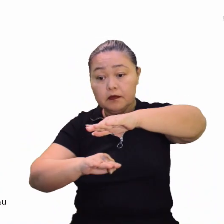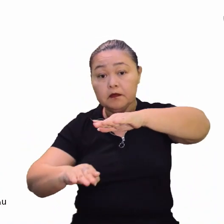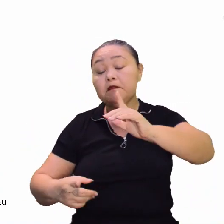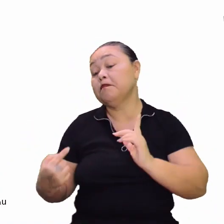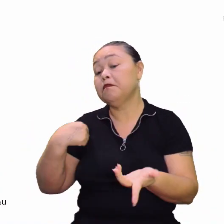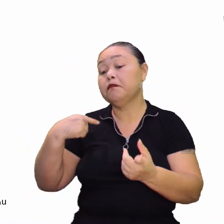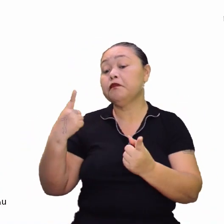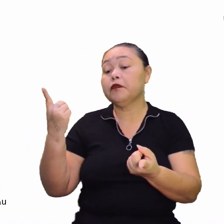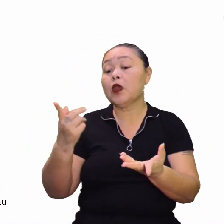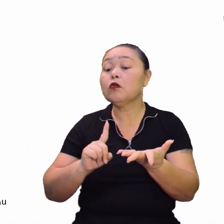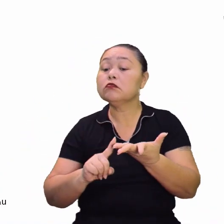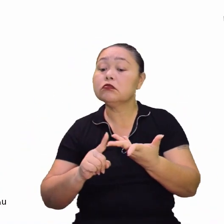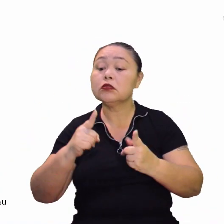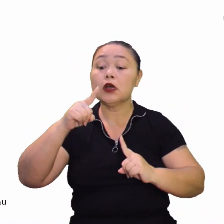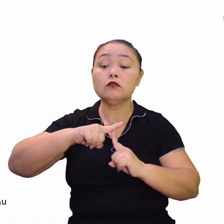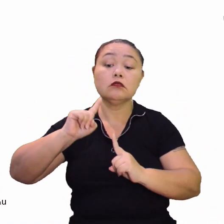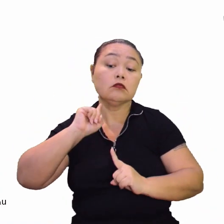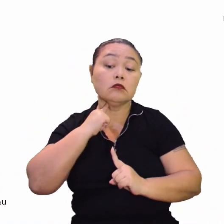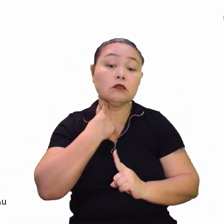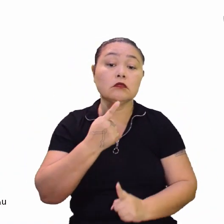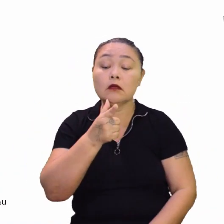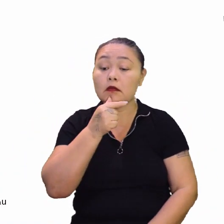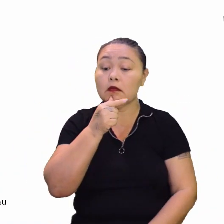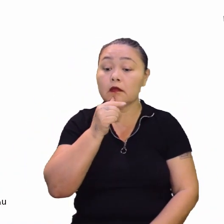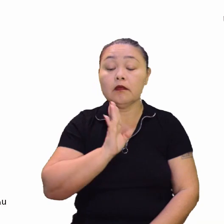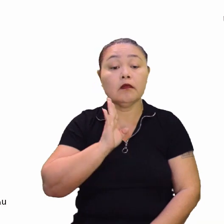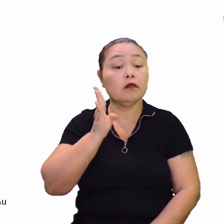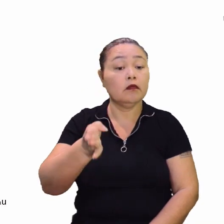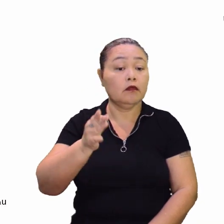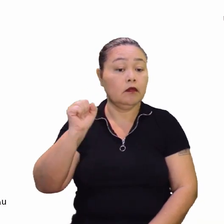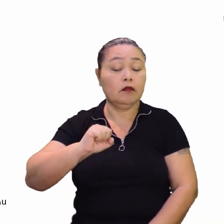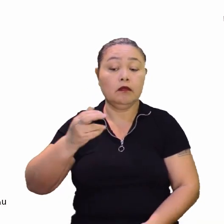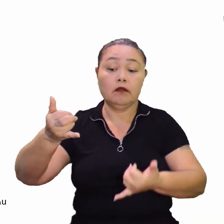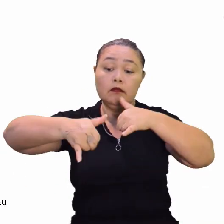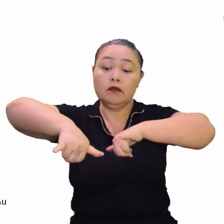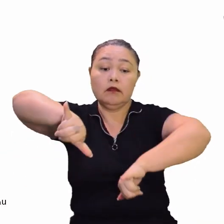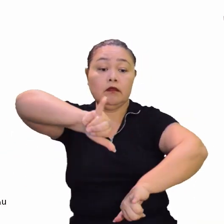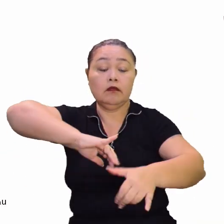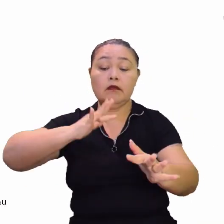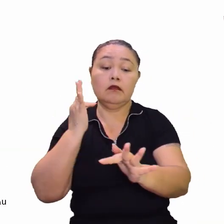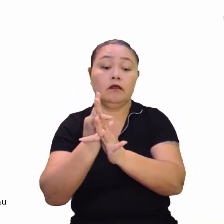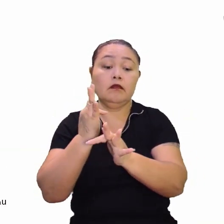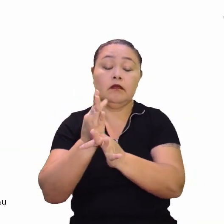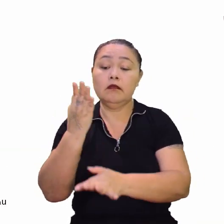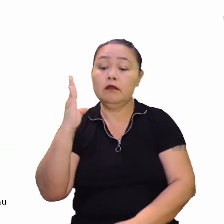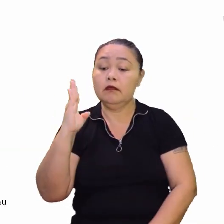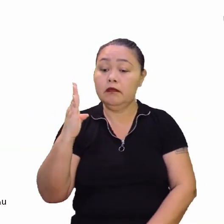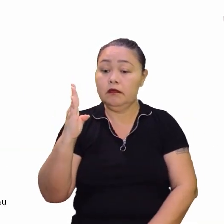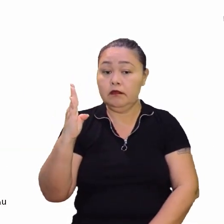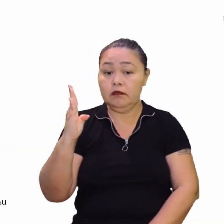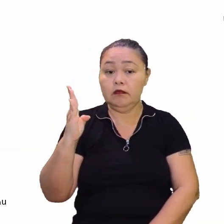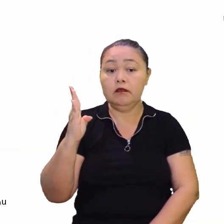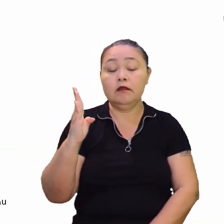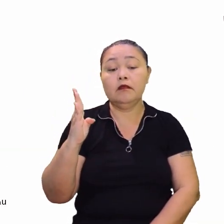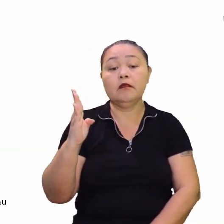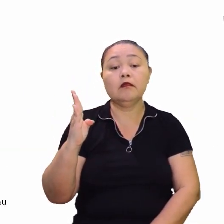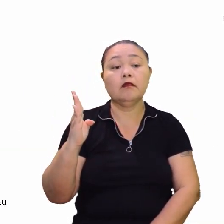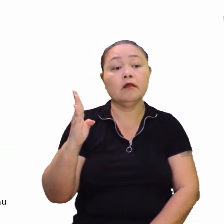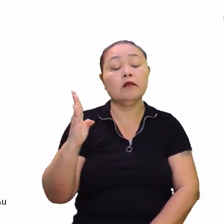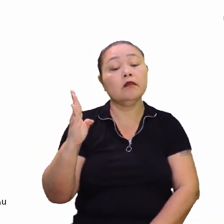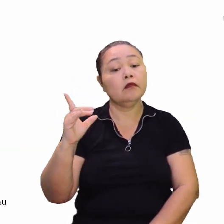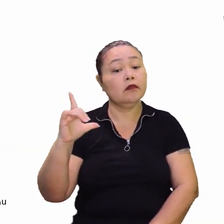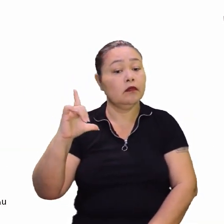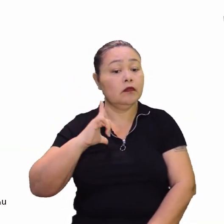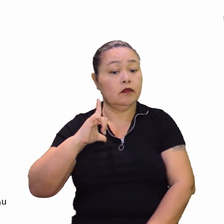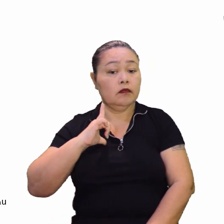poluição, quando a gente fala da água, ela pode ser química, física e biológica.